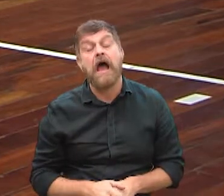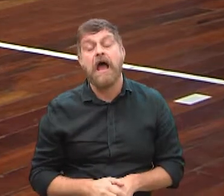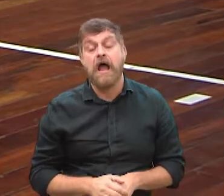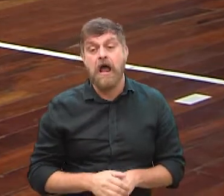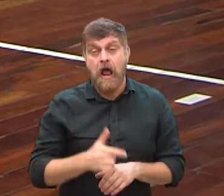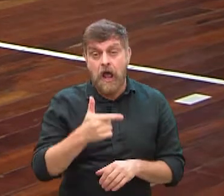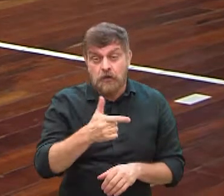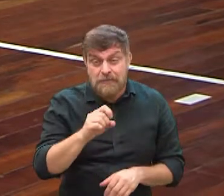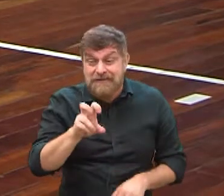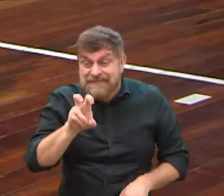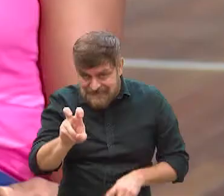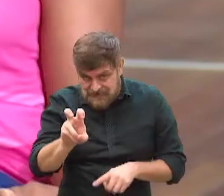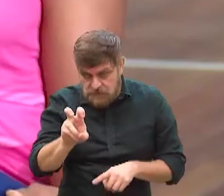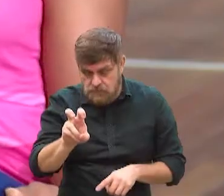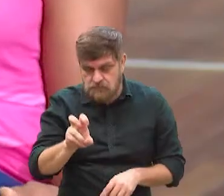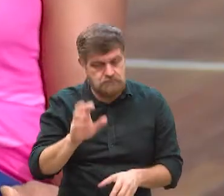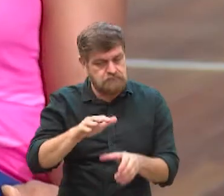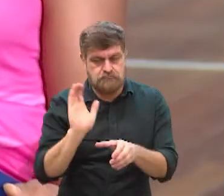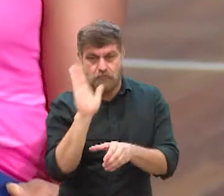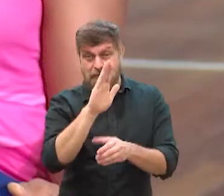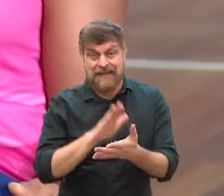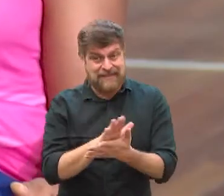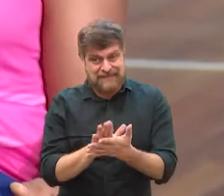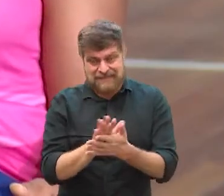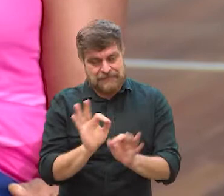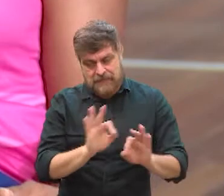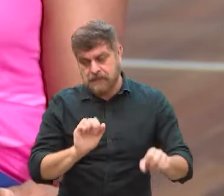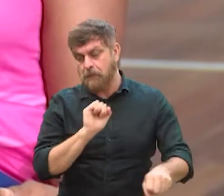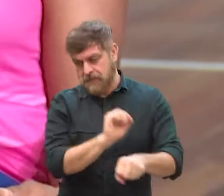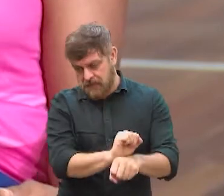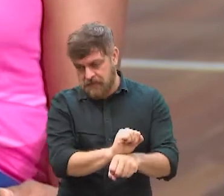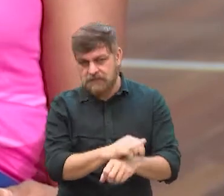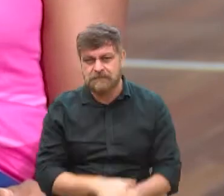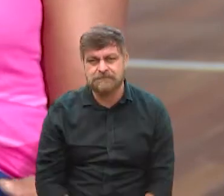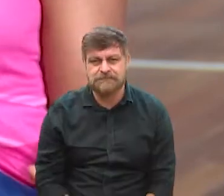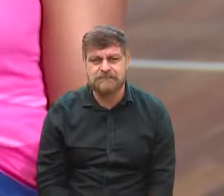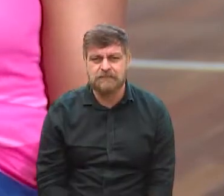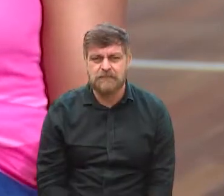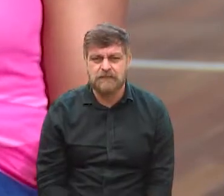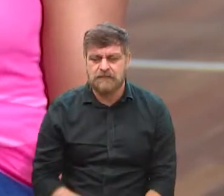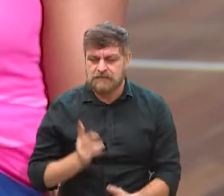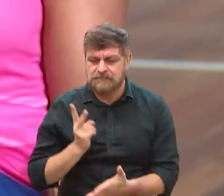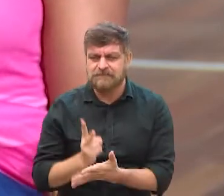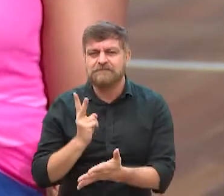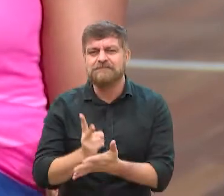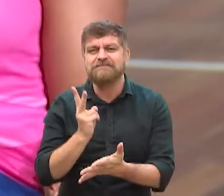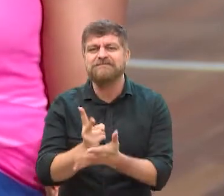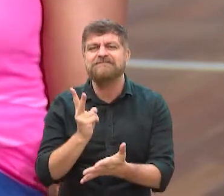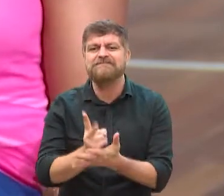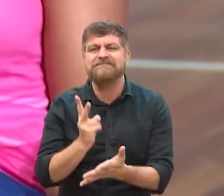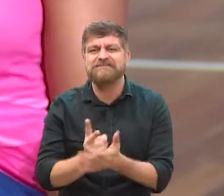2005, acho que 2005 eu não joguei. E aí, mas assim, sempre com